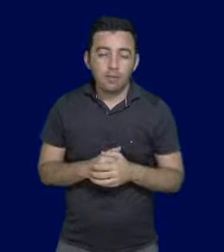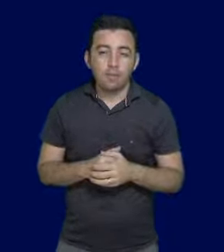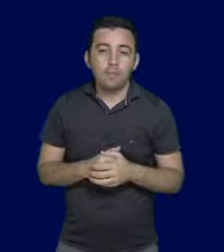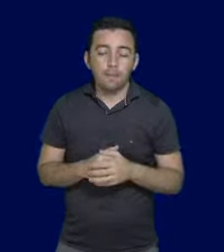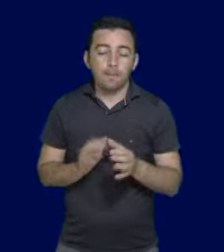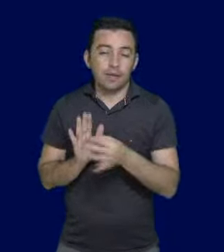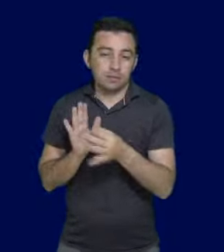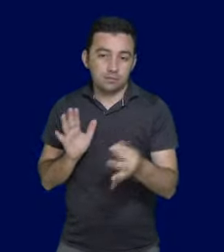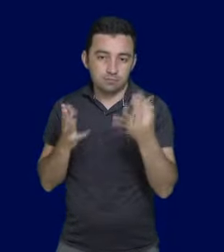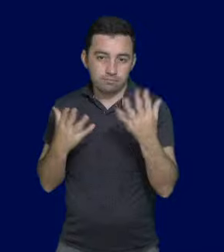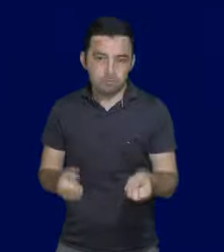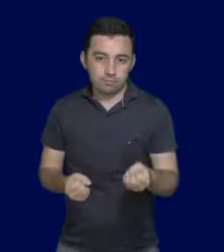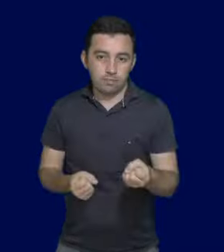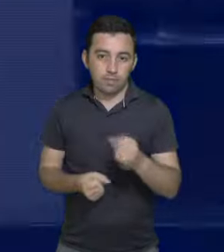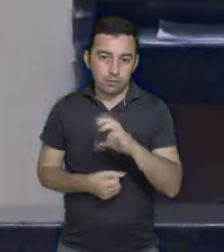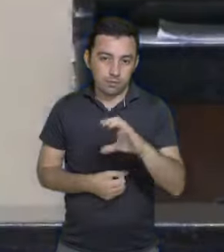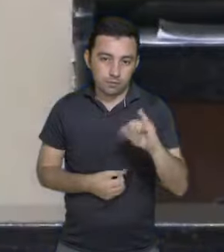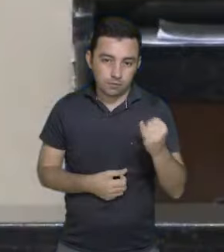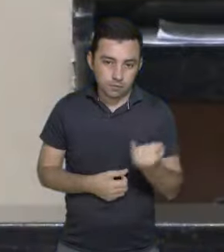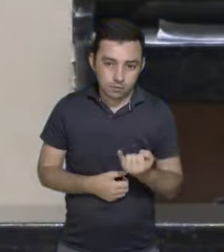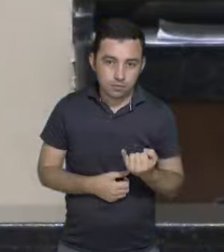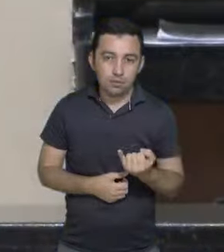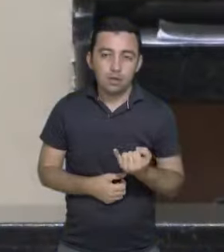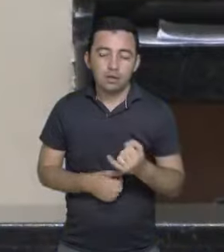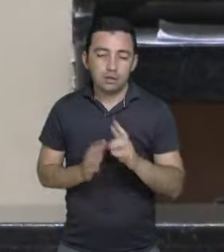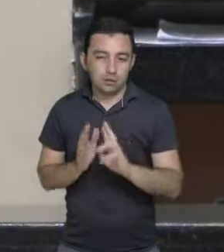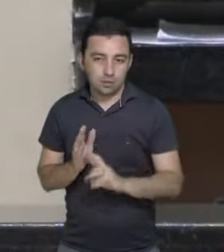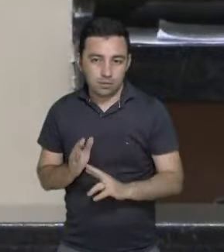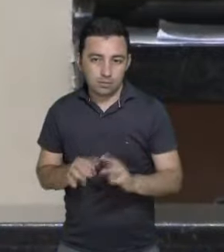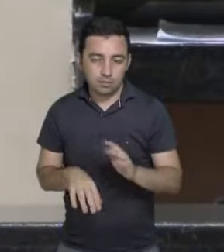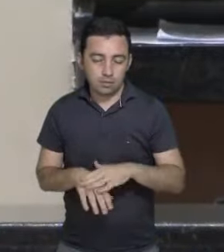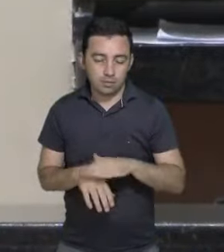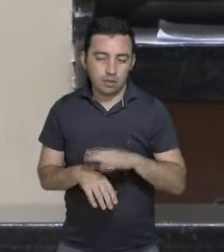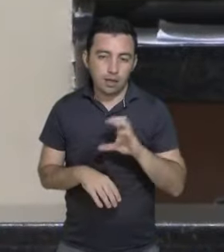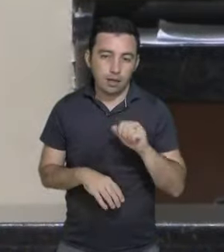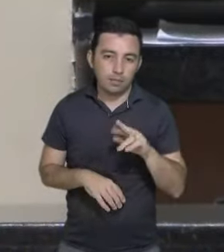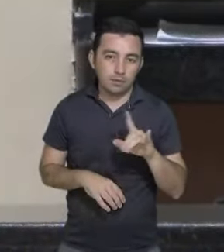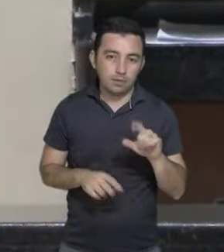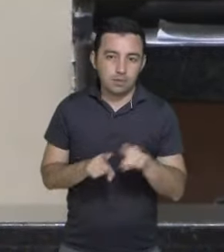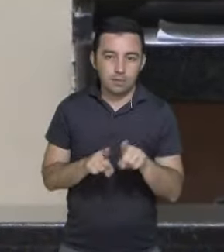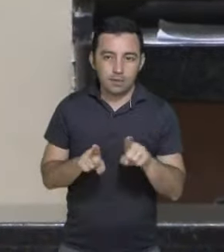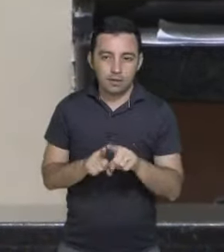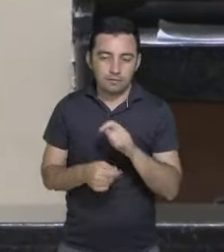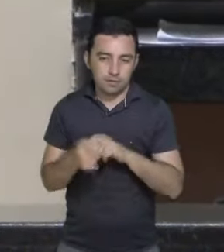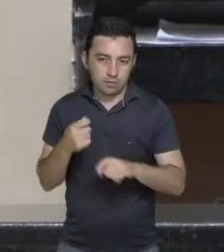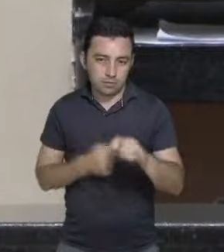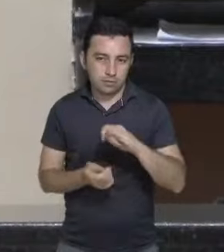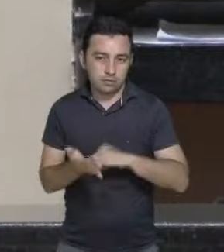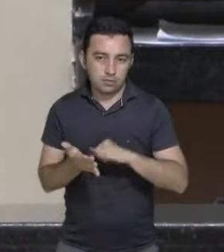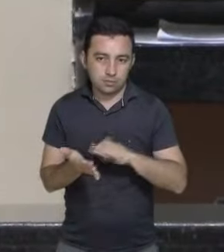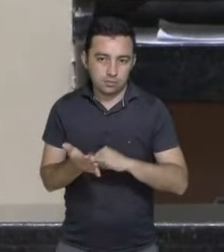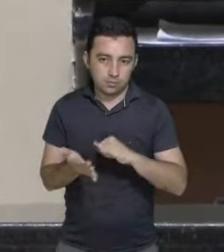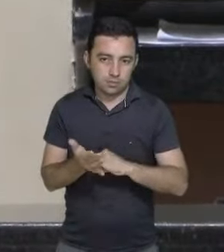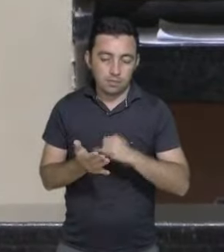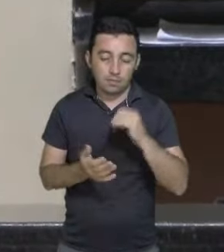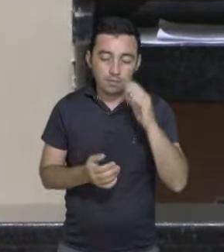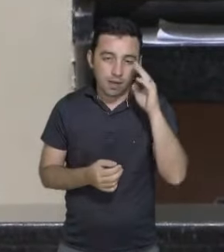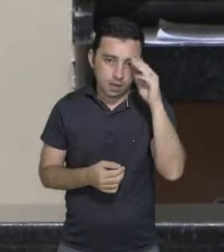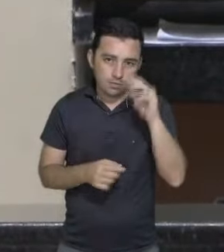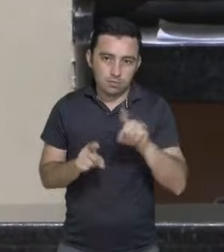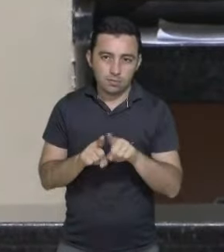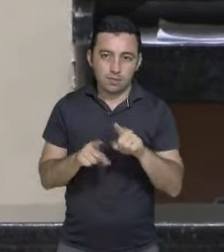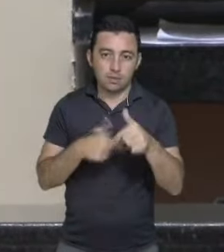das comissões de Constituição e Justiça, Relatoria deputado Camilo Martins, Comissão de Finanças e Tributação, Relatoria deputado Marcos Vieira, Comissão de